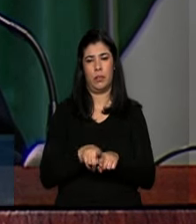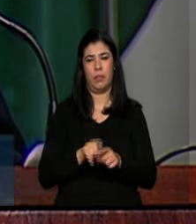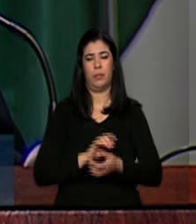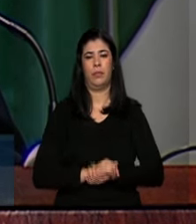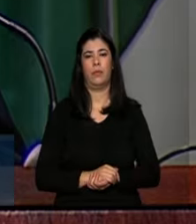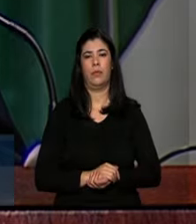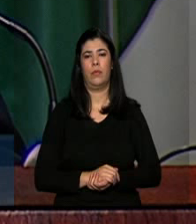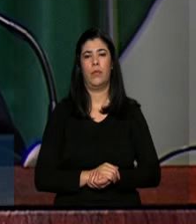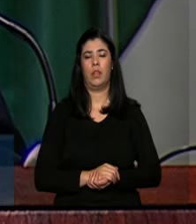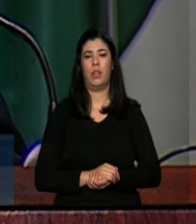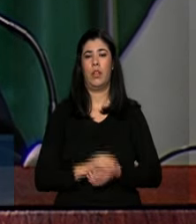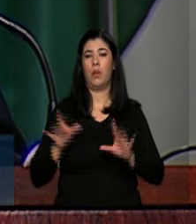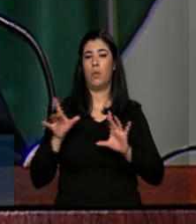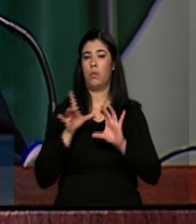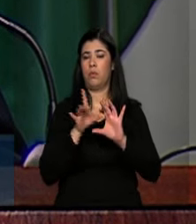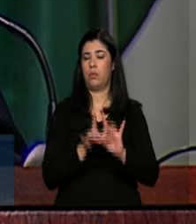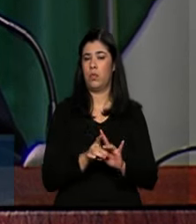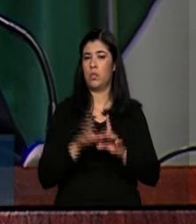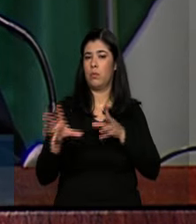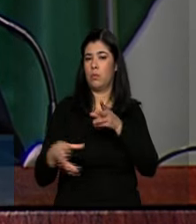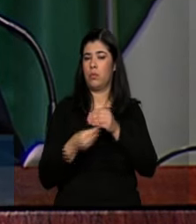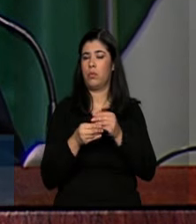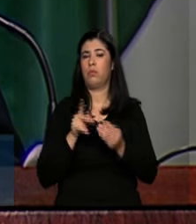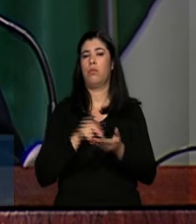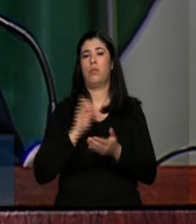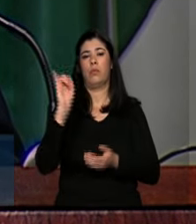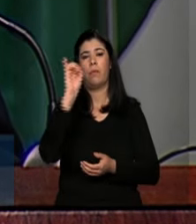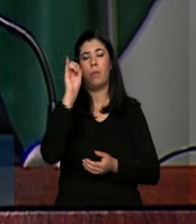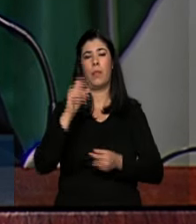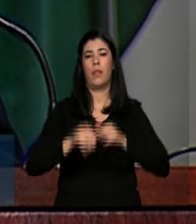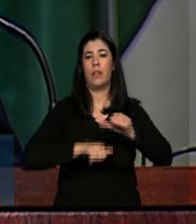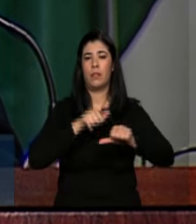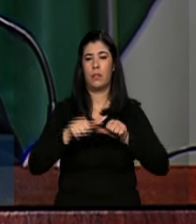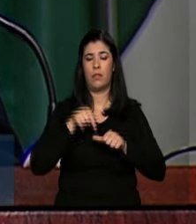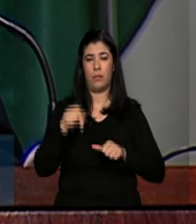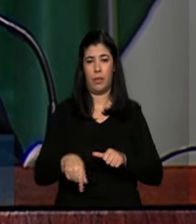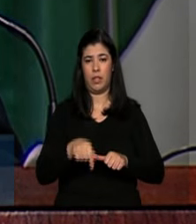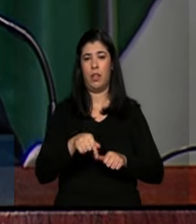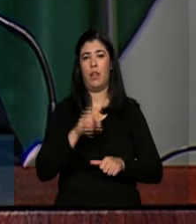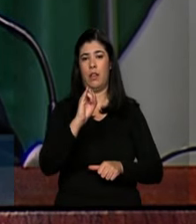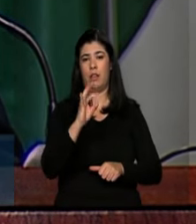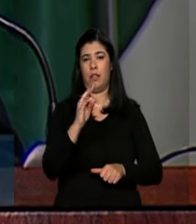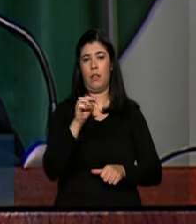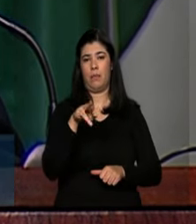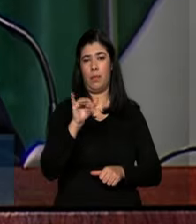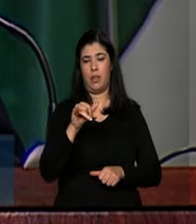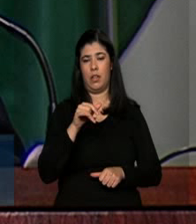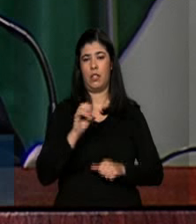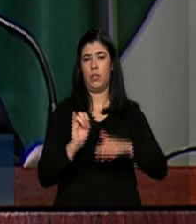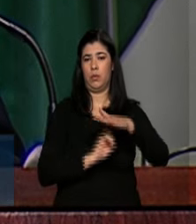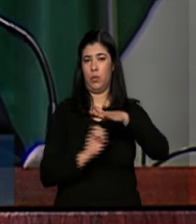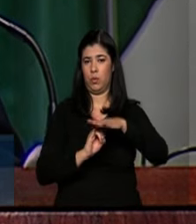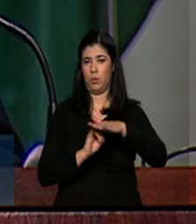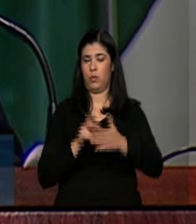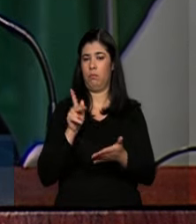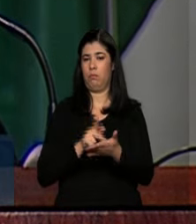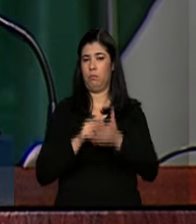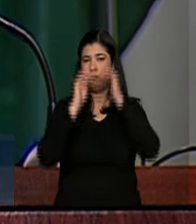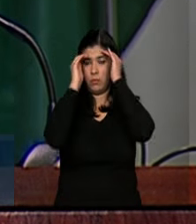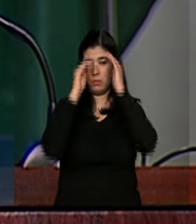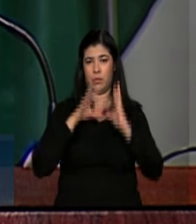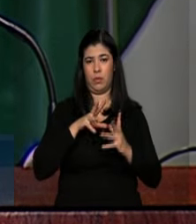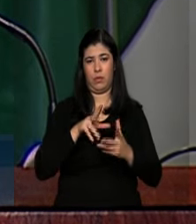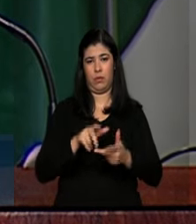A coesão é componente essencial do cimento que faz do Itamaraty uma instituição sólida e